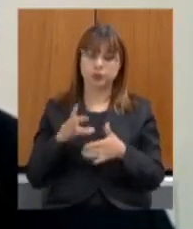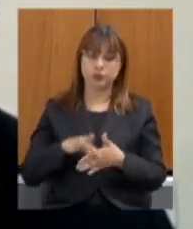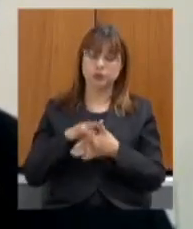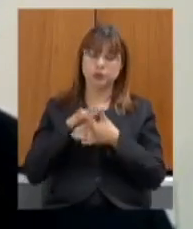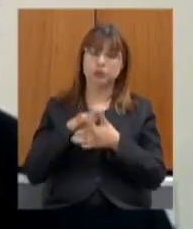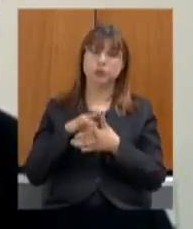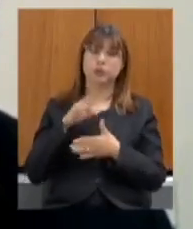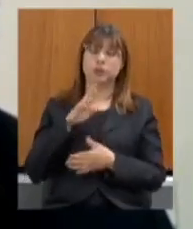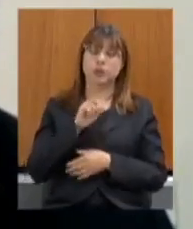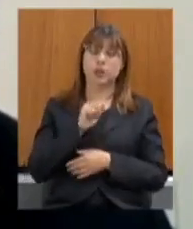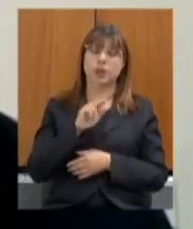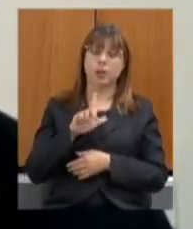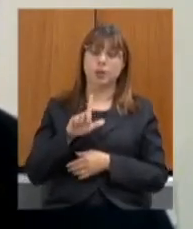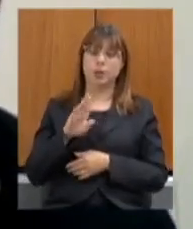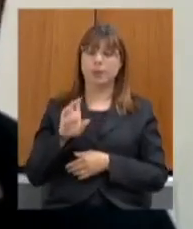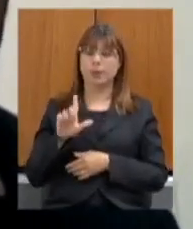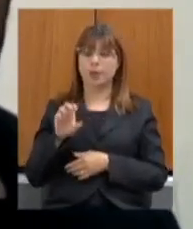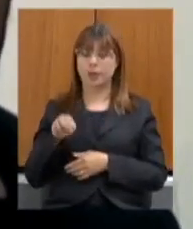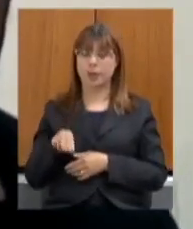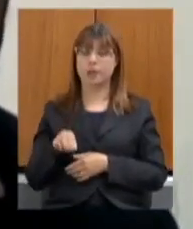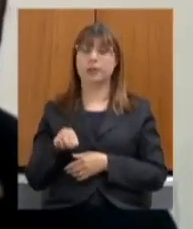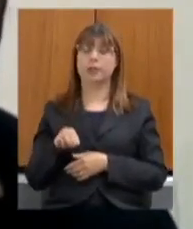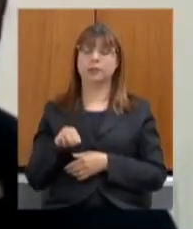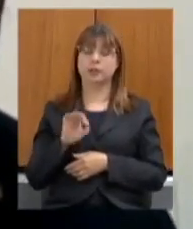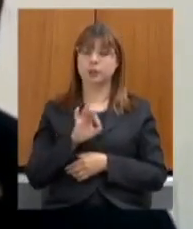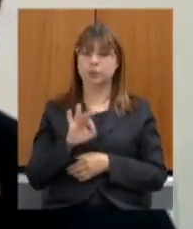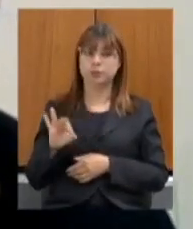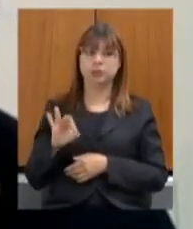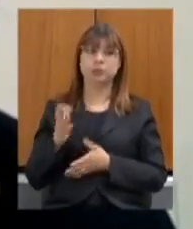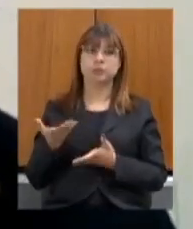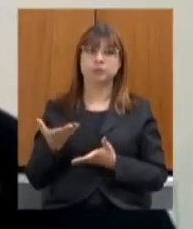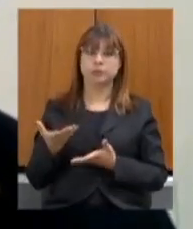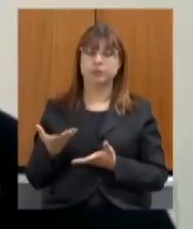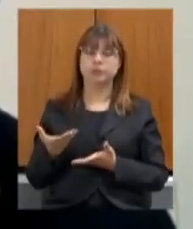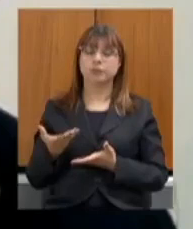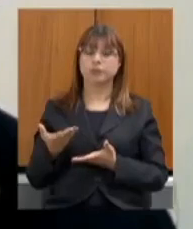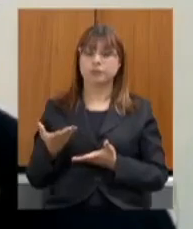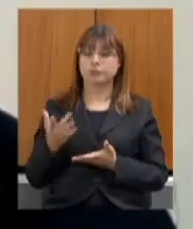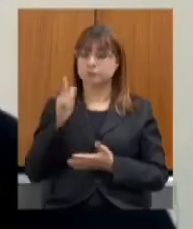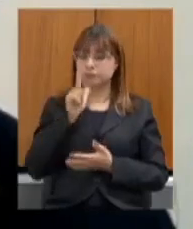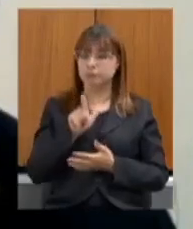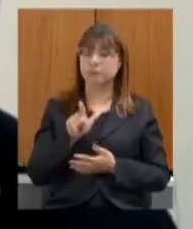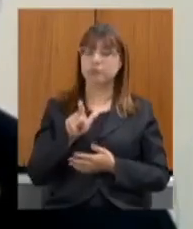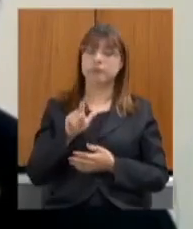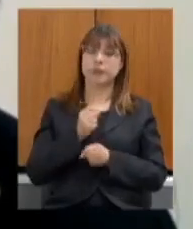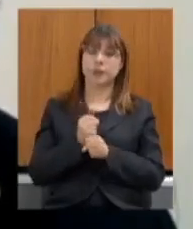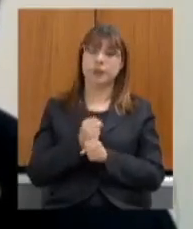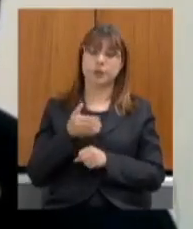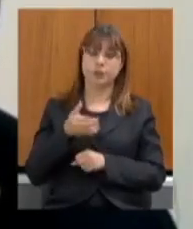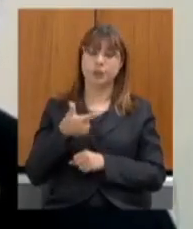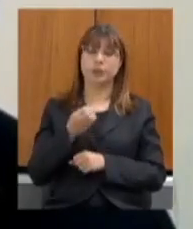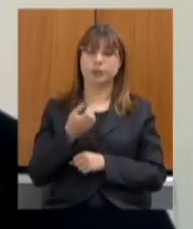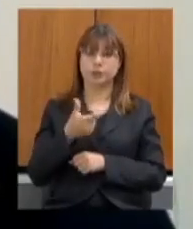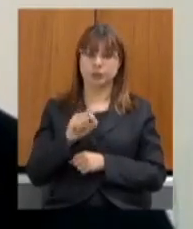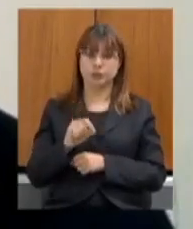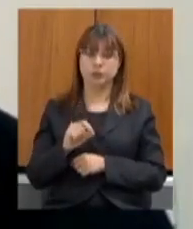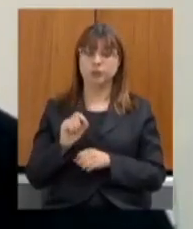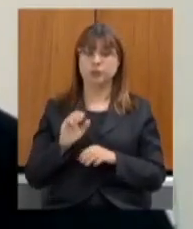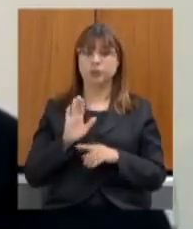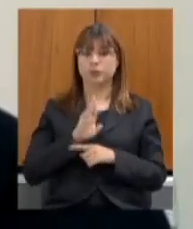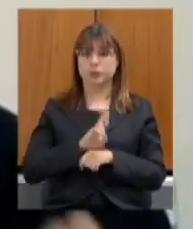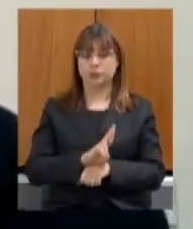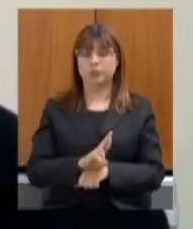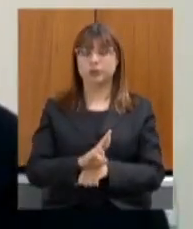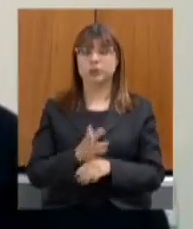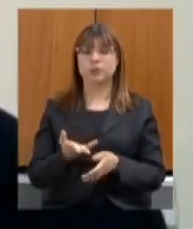Raul Belém, uma grande aquisição para o ano de 2020, em representação à casa, e